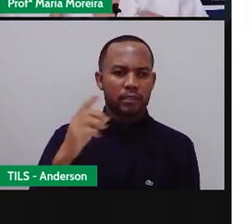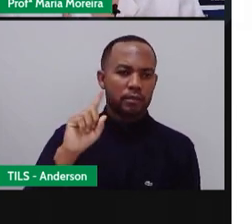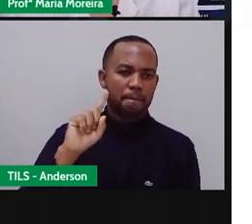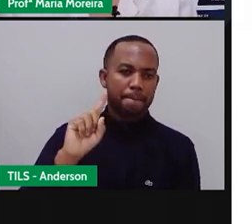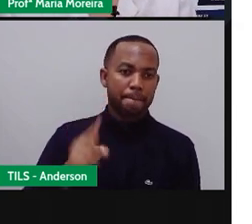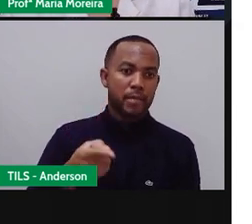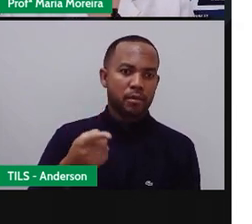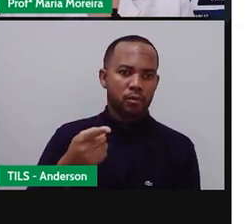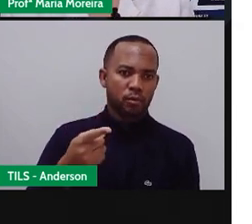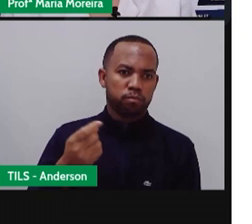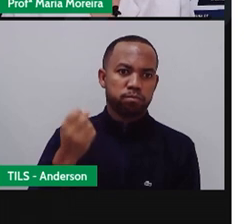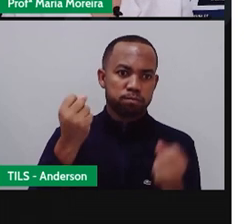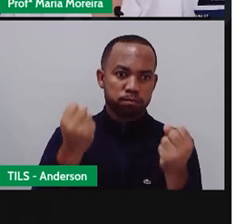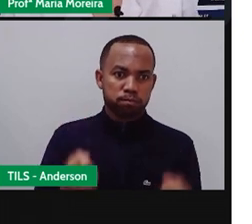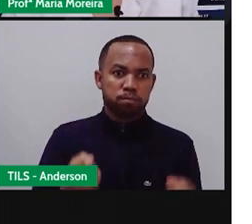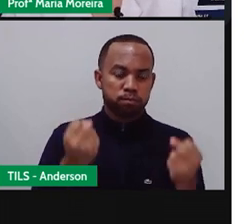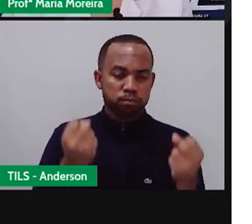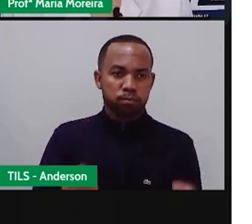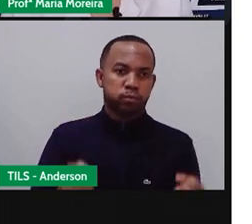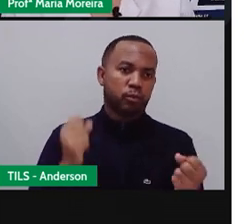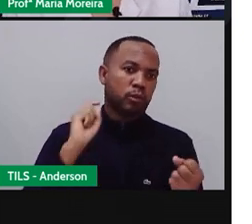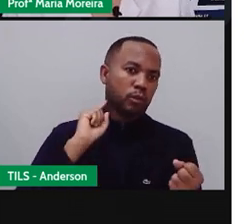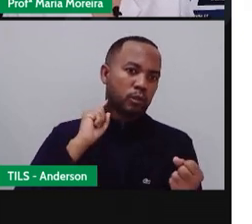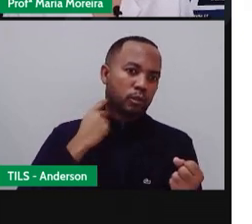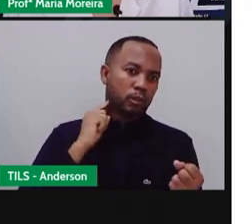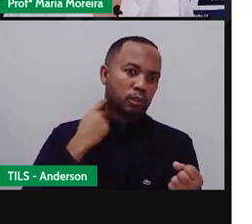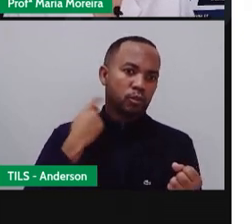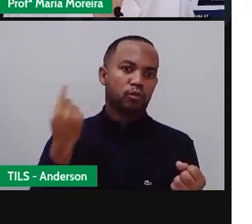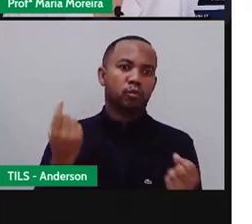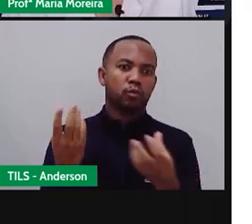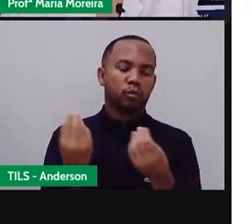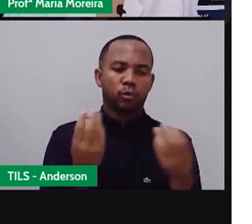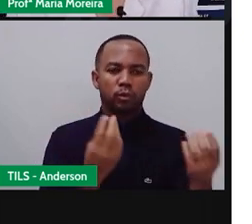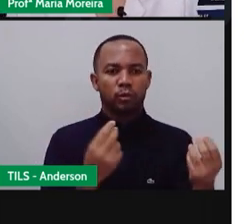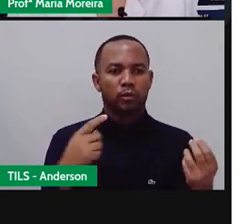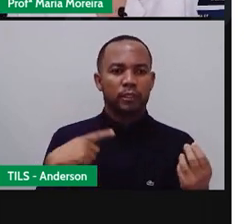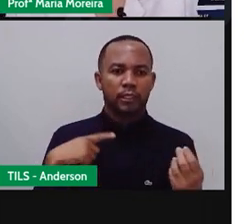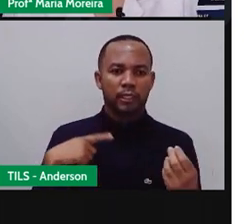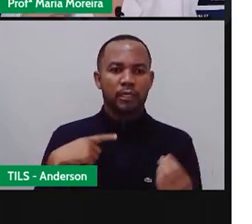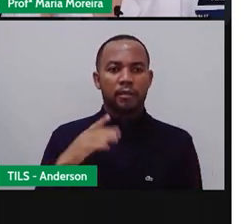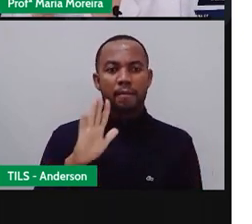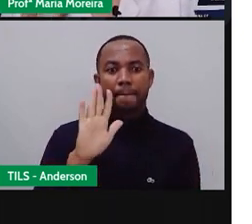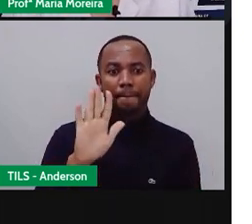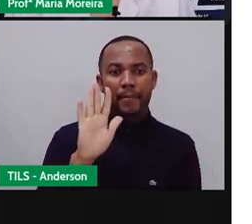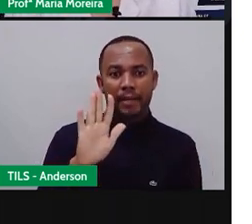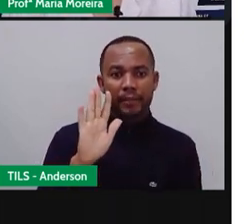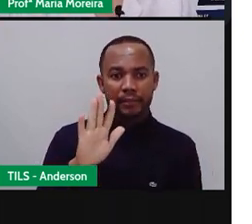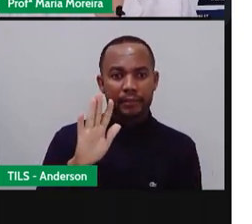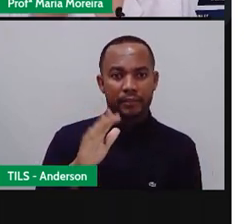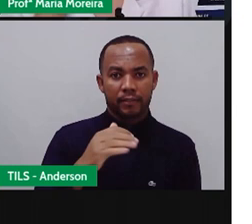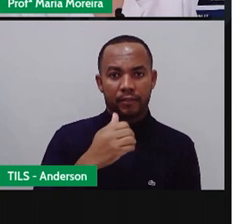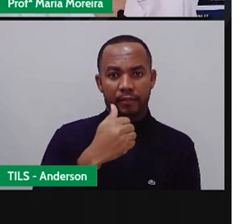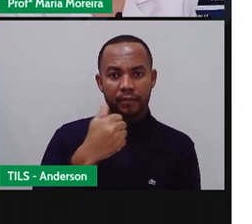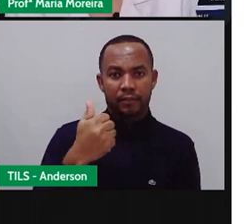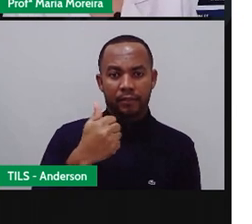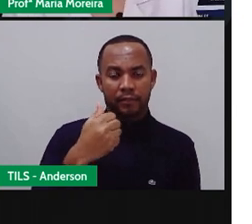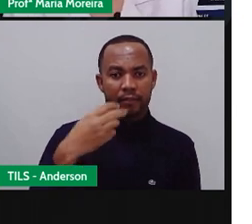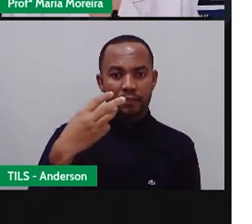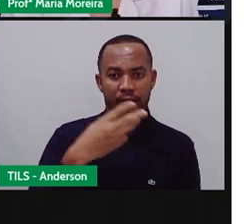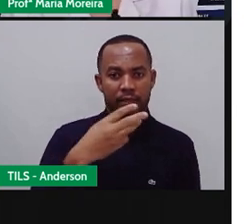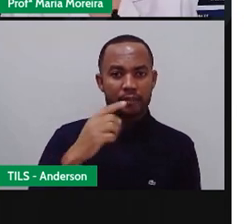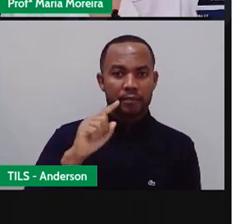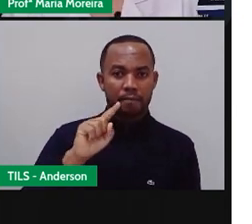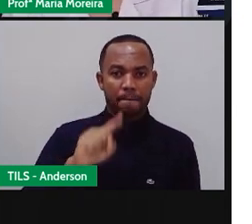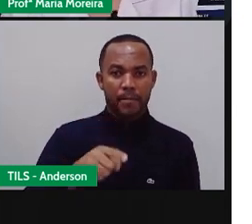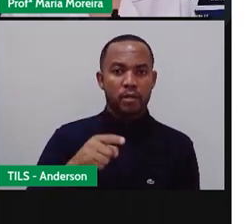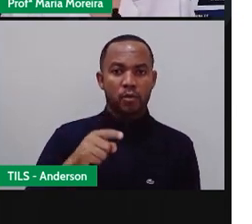13.620 toneladas de lixo eletrônico por dia mais esses 13.000 apenas